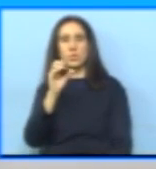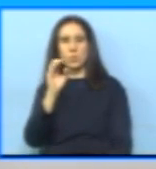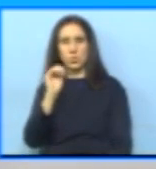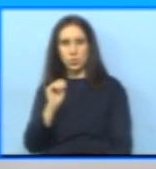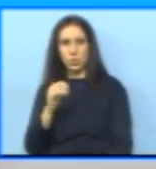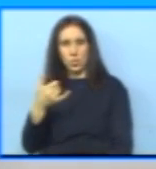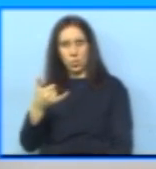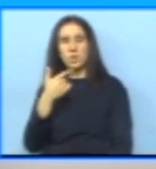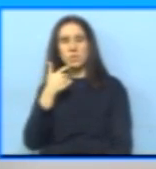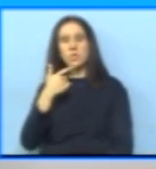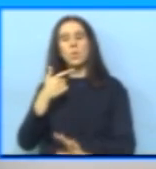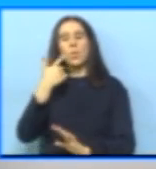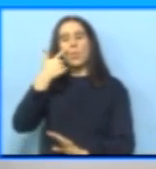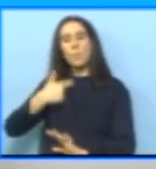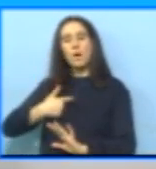poder de Deus.